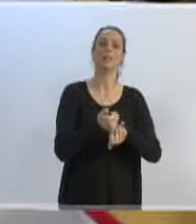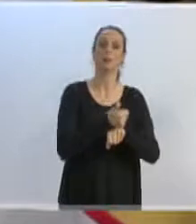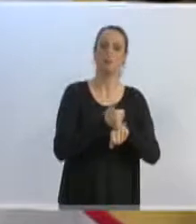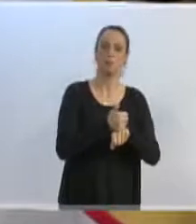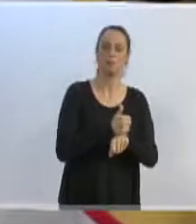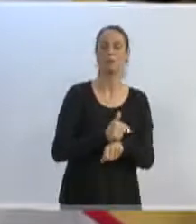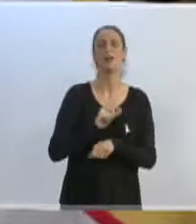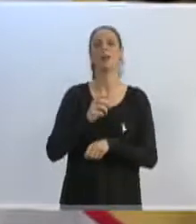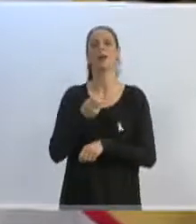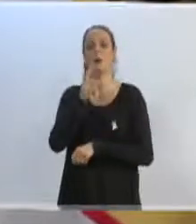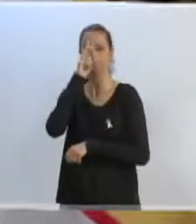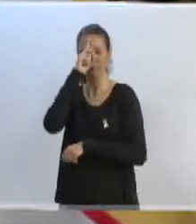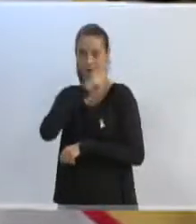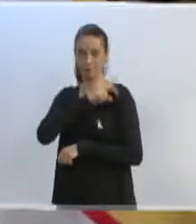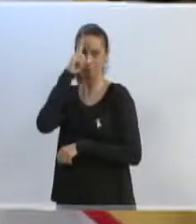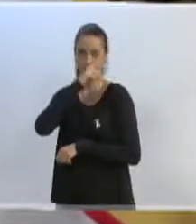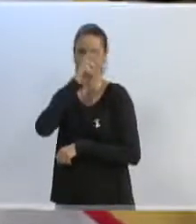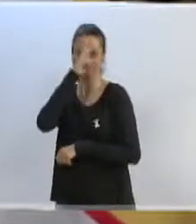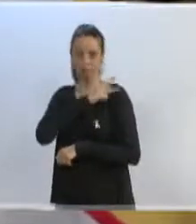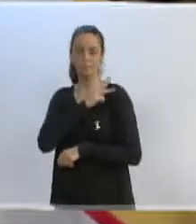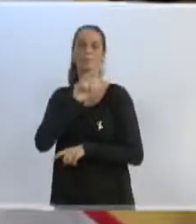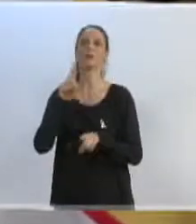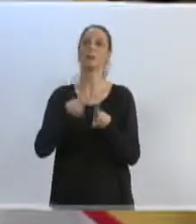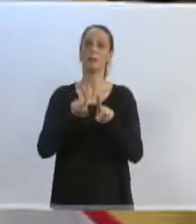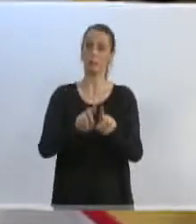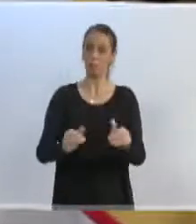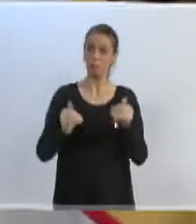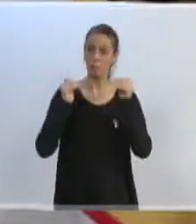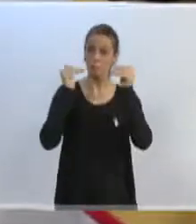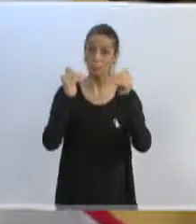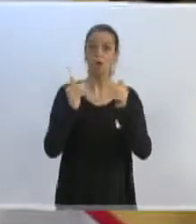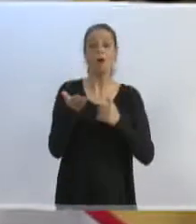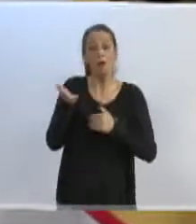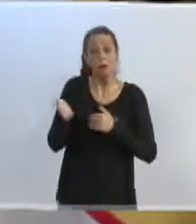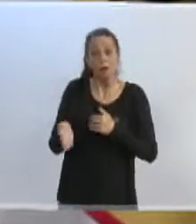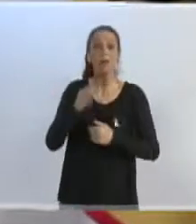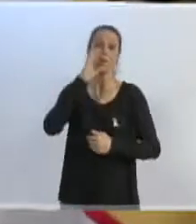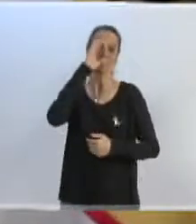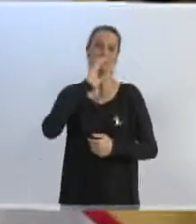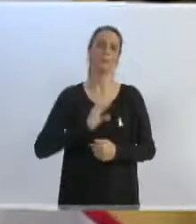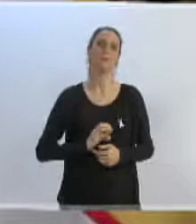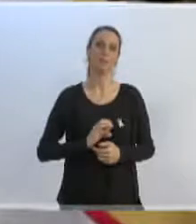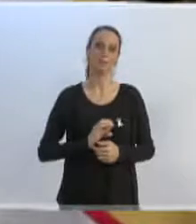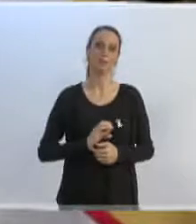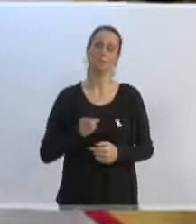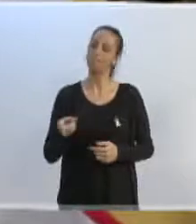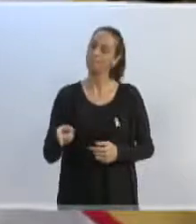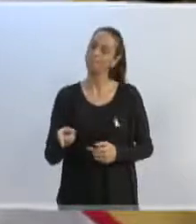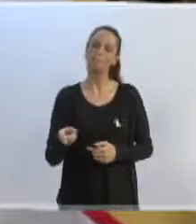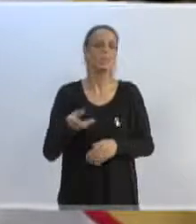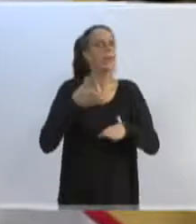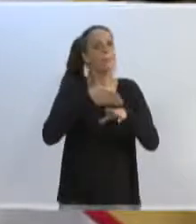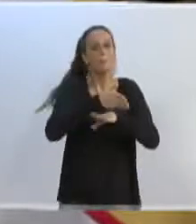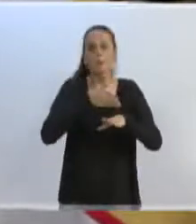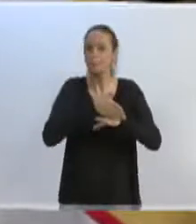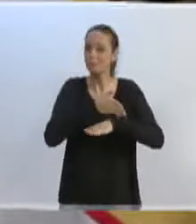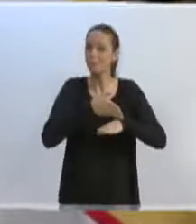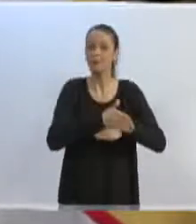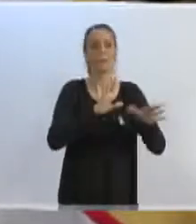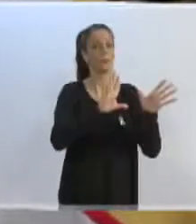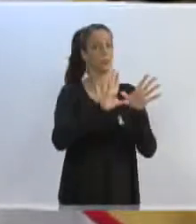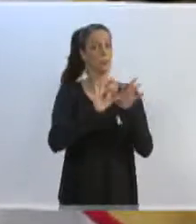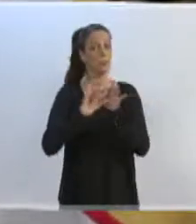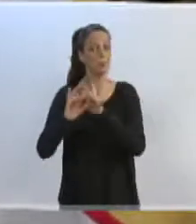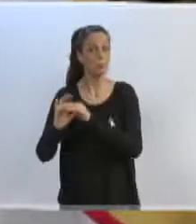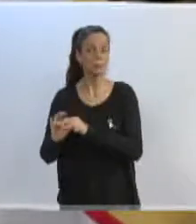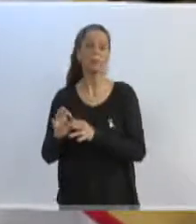ensino superior, enfim, é um cidadão que está aí no contexto